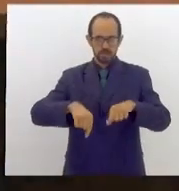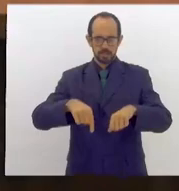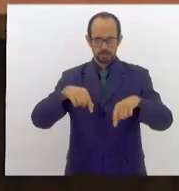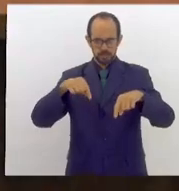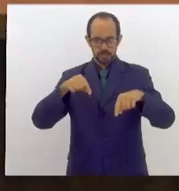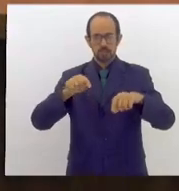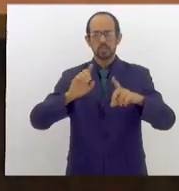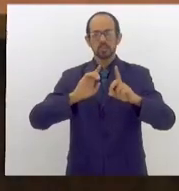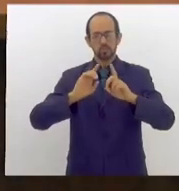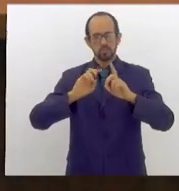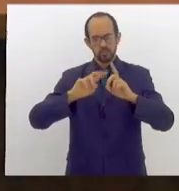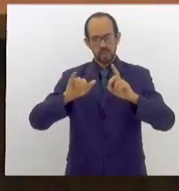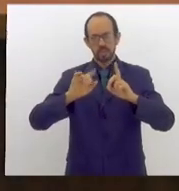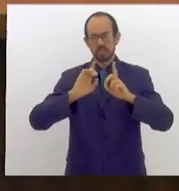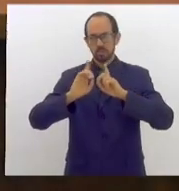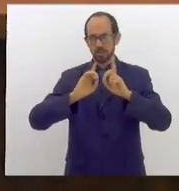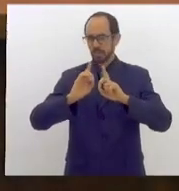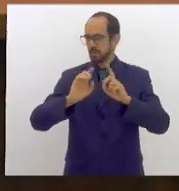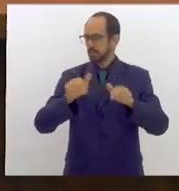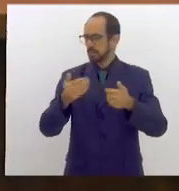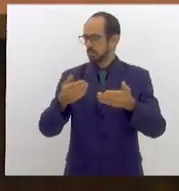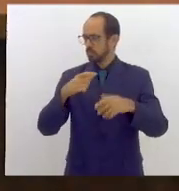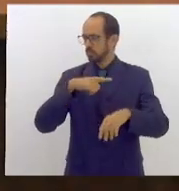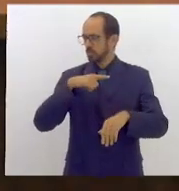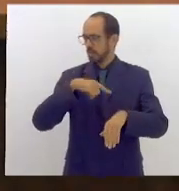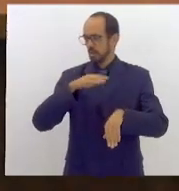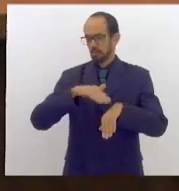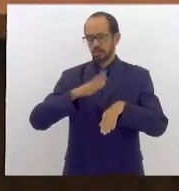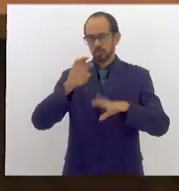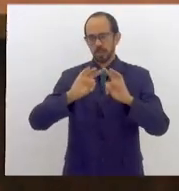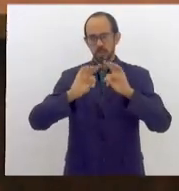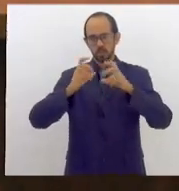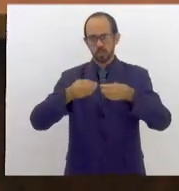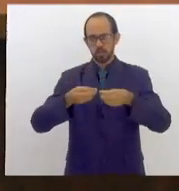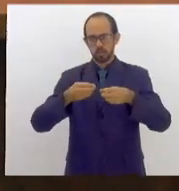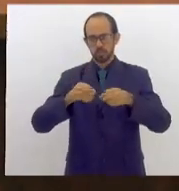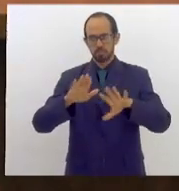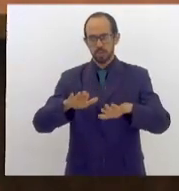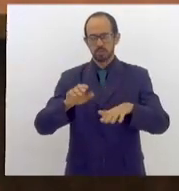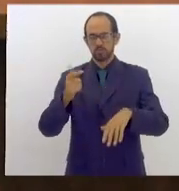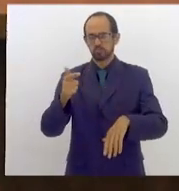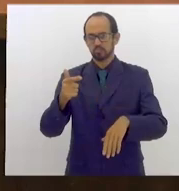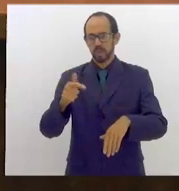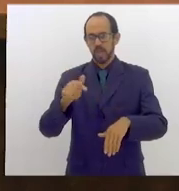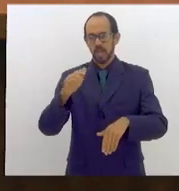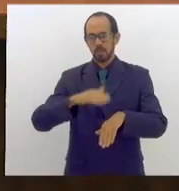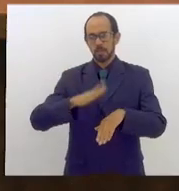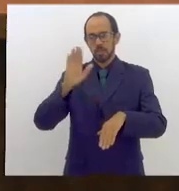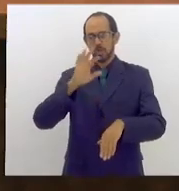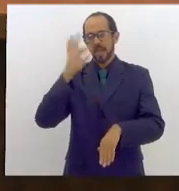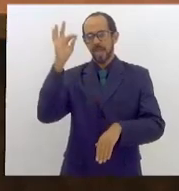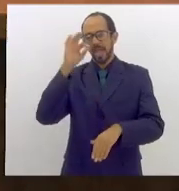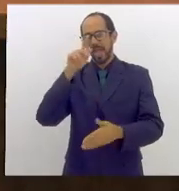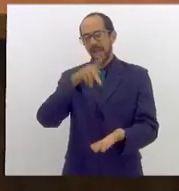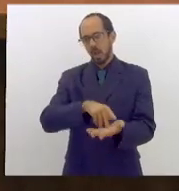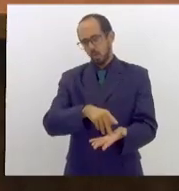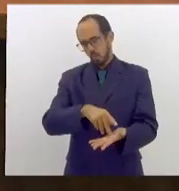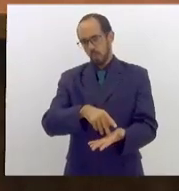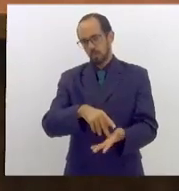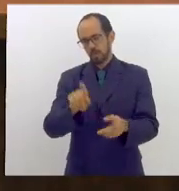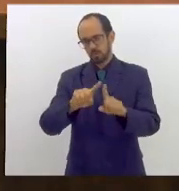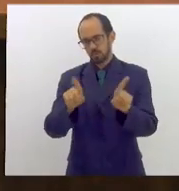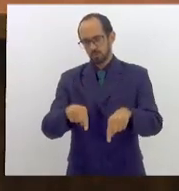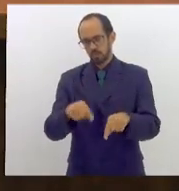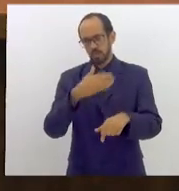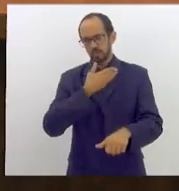nessa casa então tem aumento para todo mundo só não tem aumento real para os servidores públicos só não tem aumento